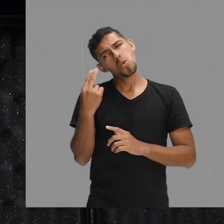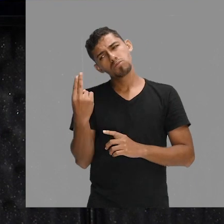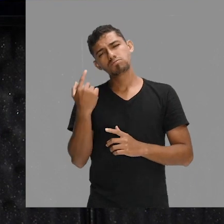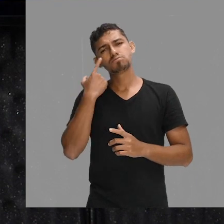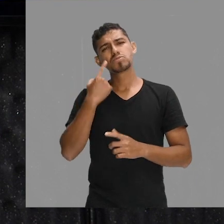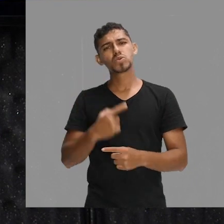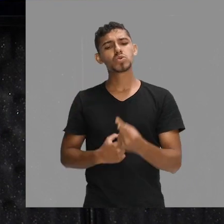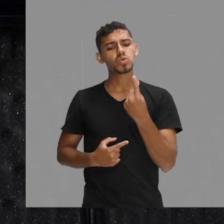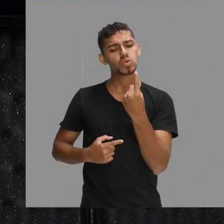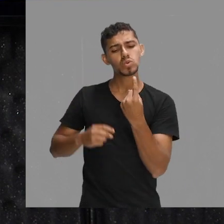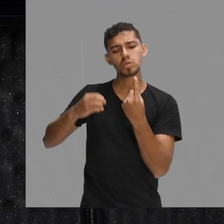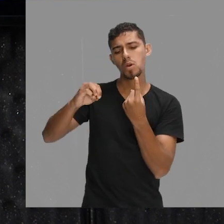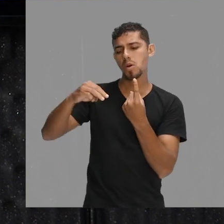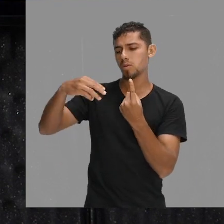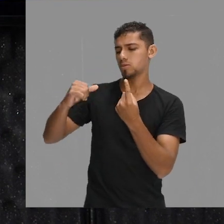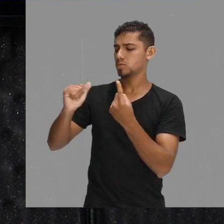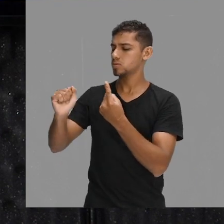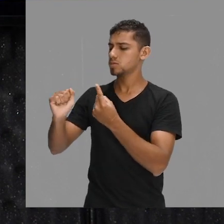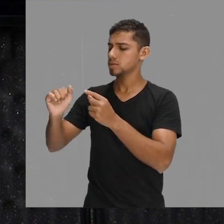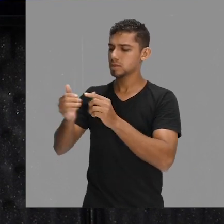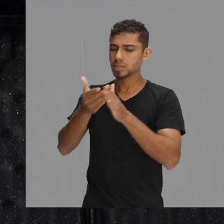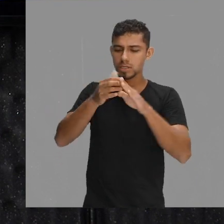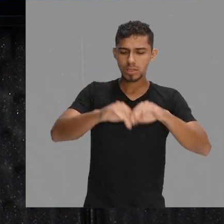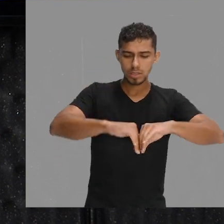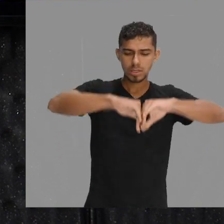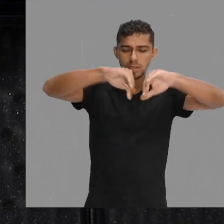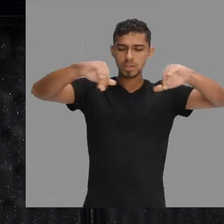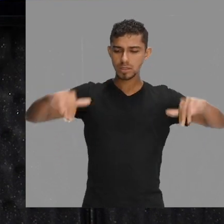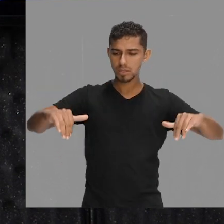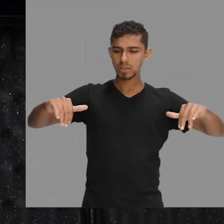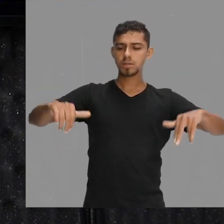sódio, que se divide em 2 partículas.